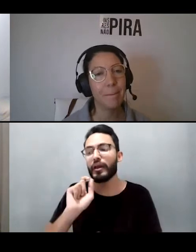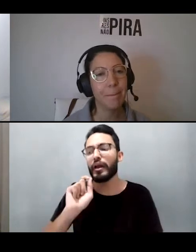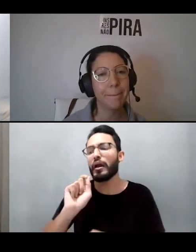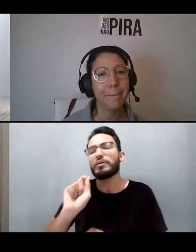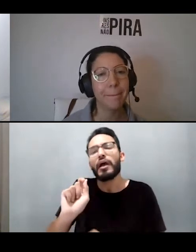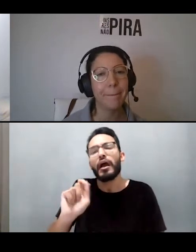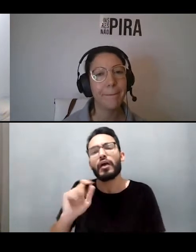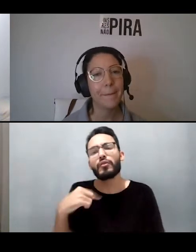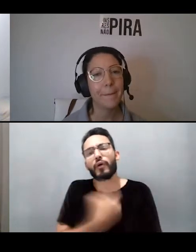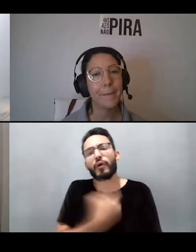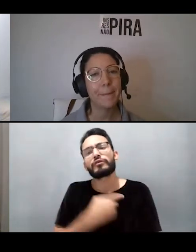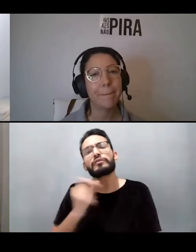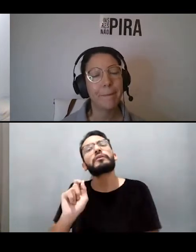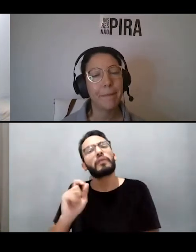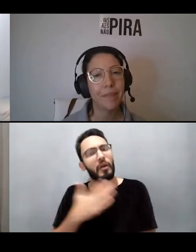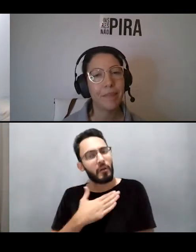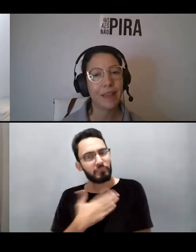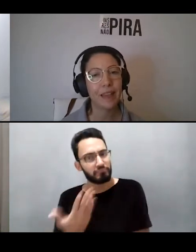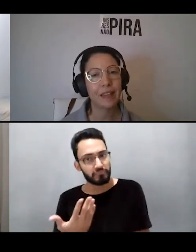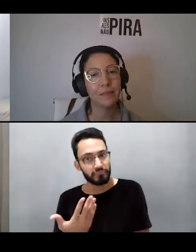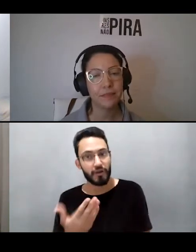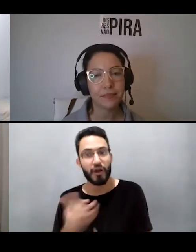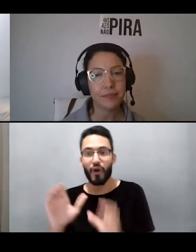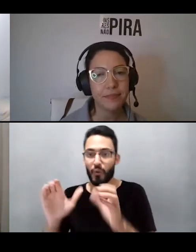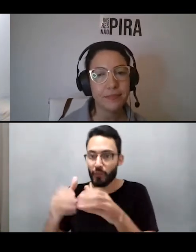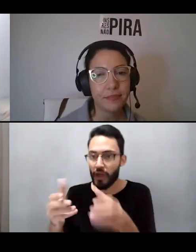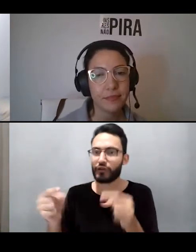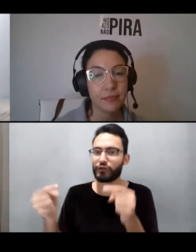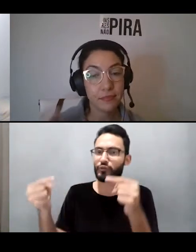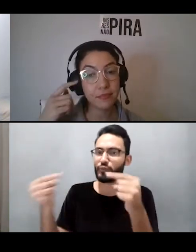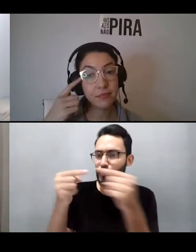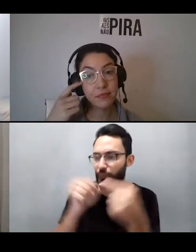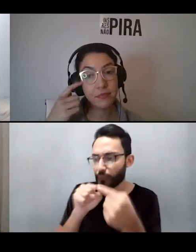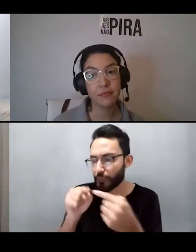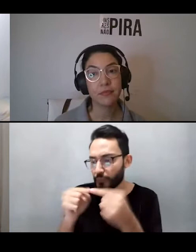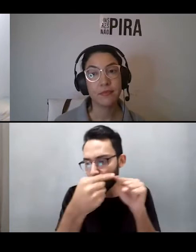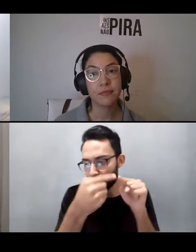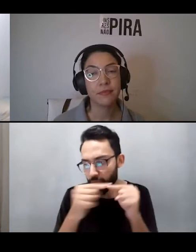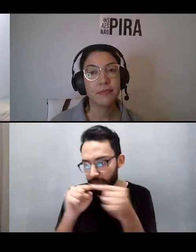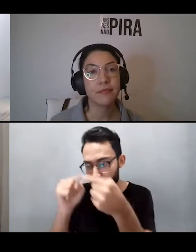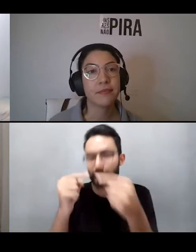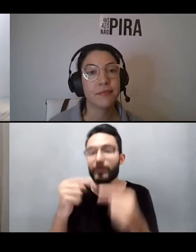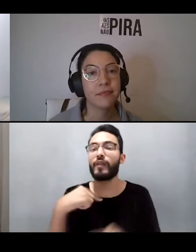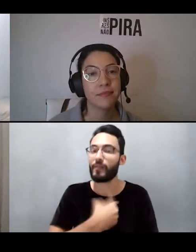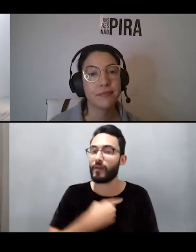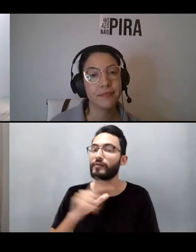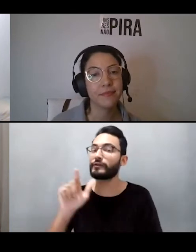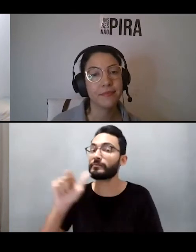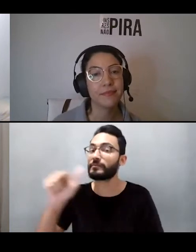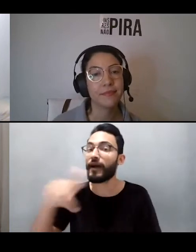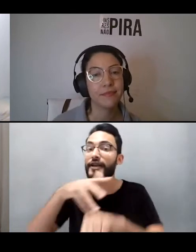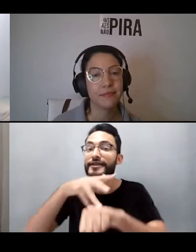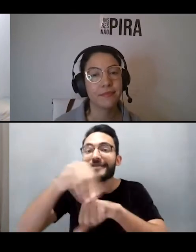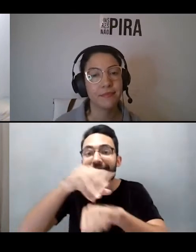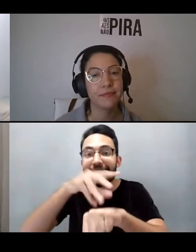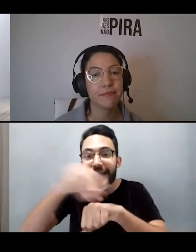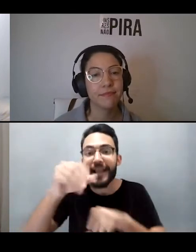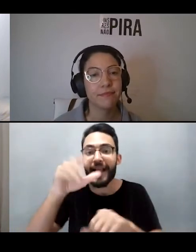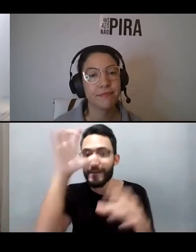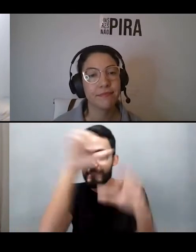ambiente C&T, comunidades e conexões, e no final a gente vai fechar aqui com algumas dicas e